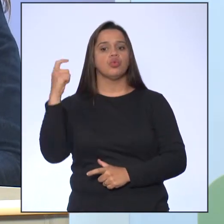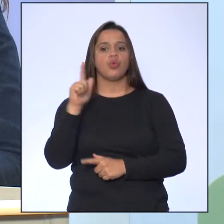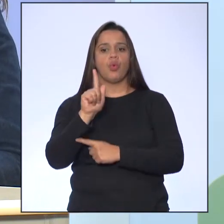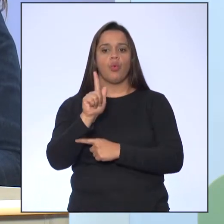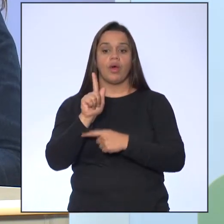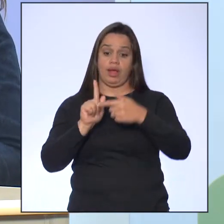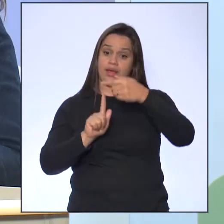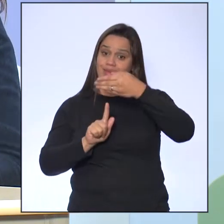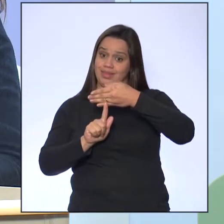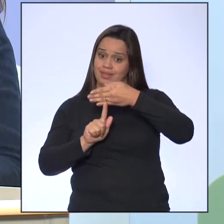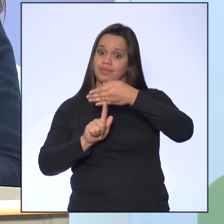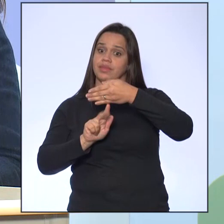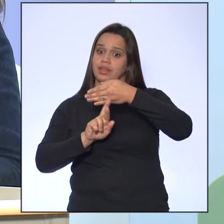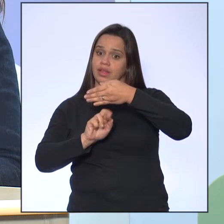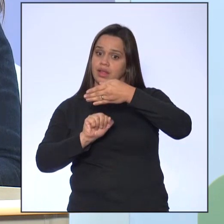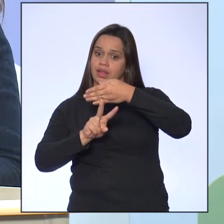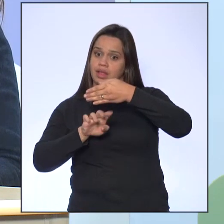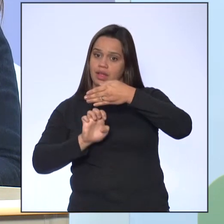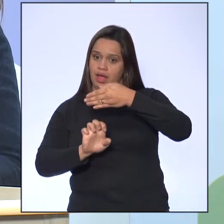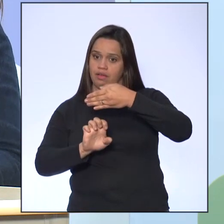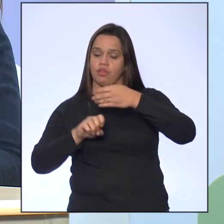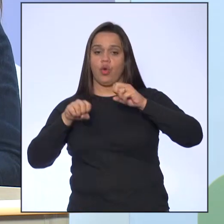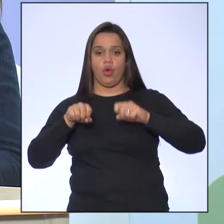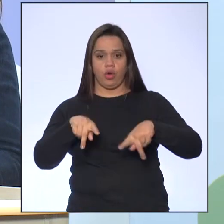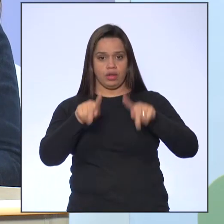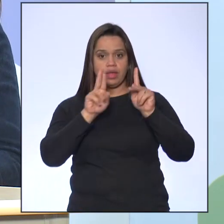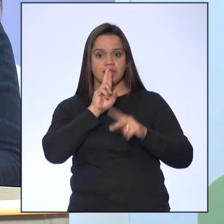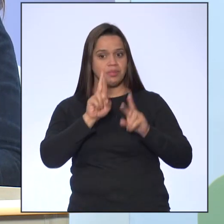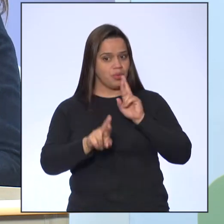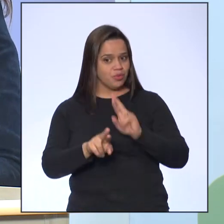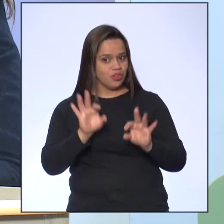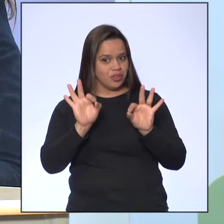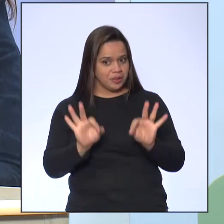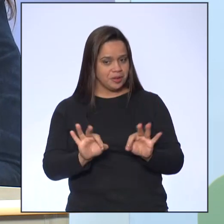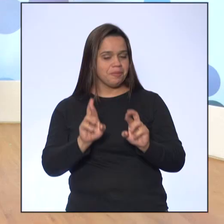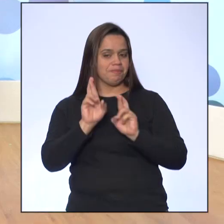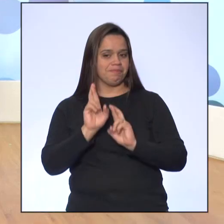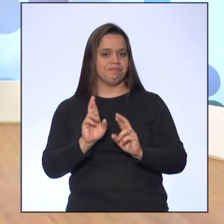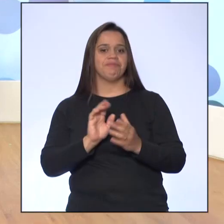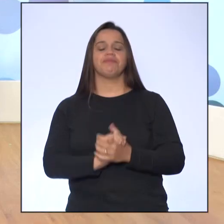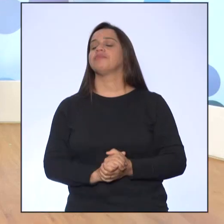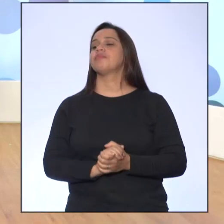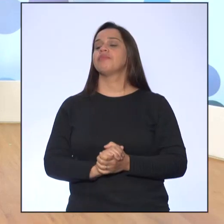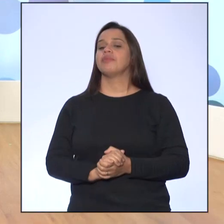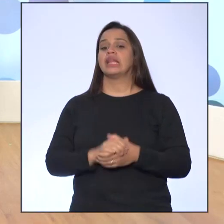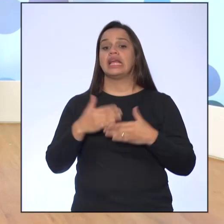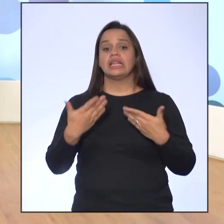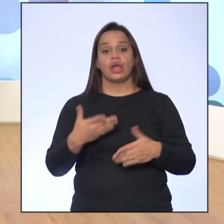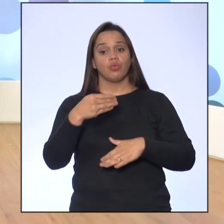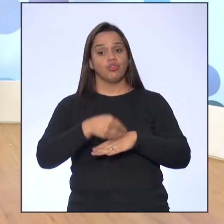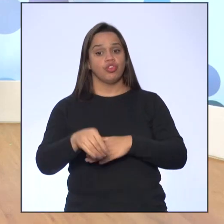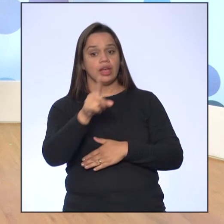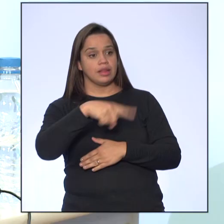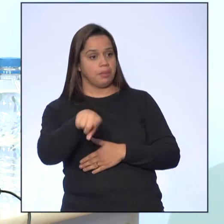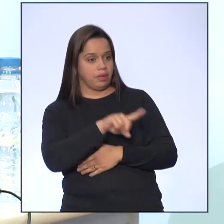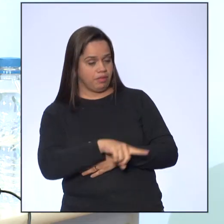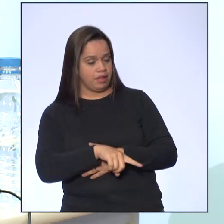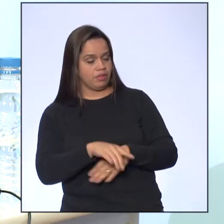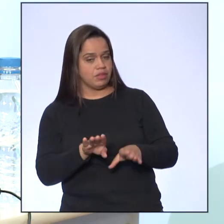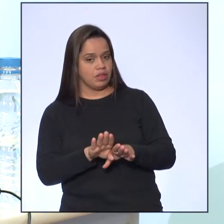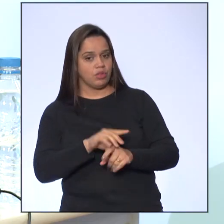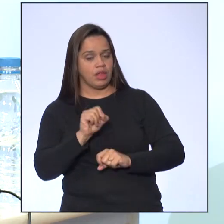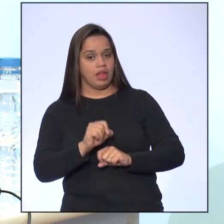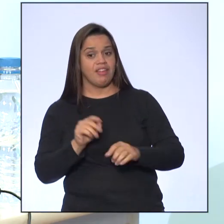Tá certo? Respondi a sua pergunta, Adrian? Espero que sim. Professora? Pessoal, fica a dica para fazer